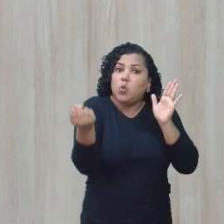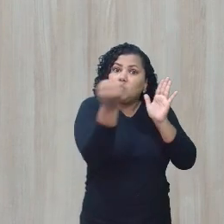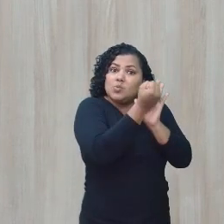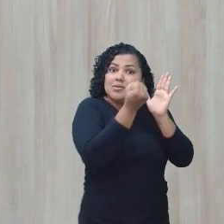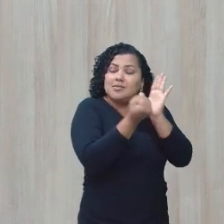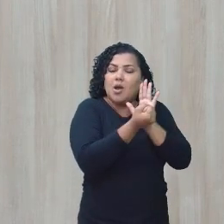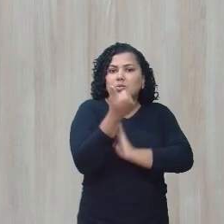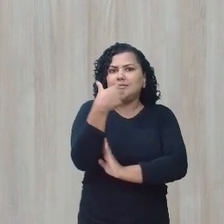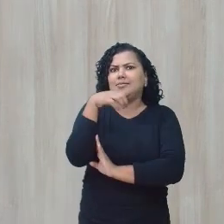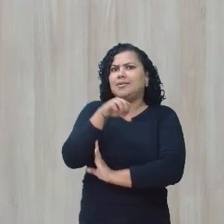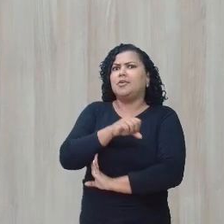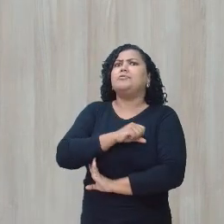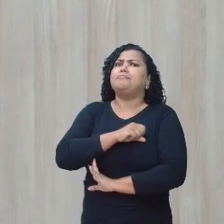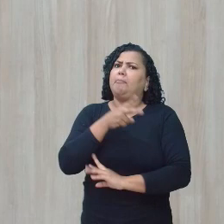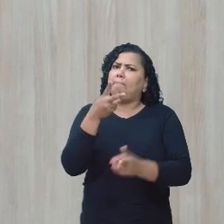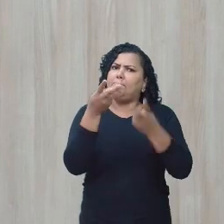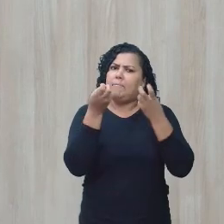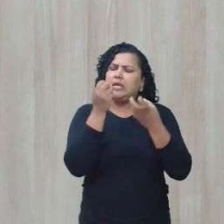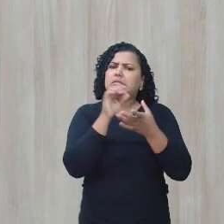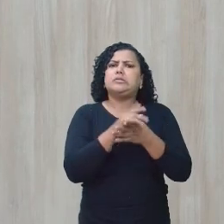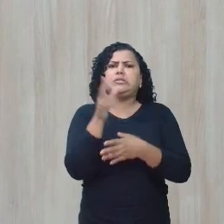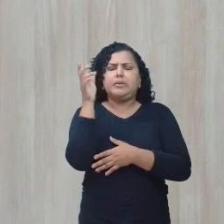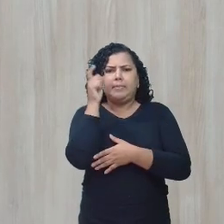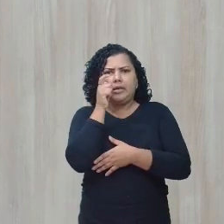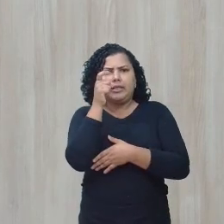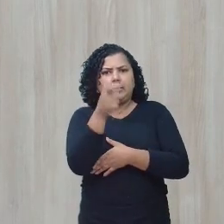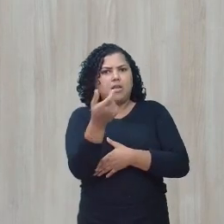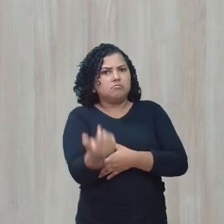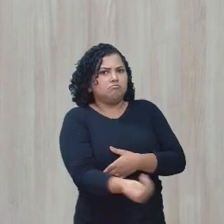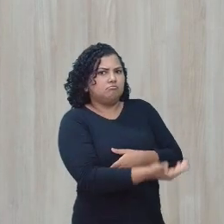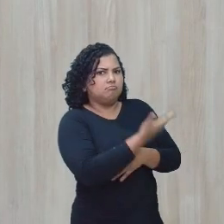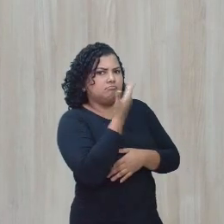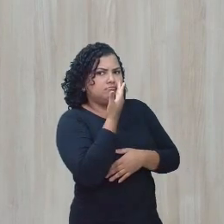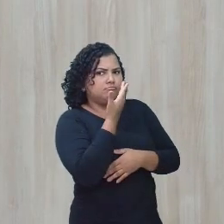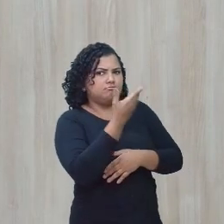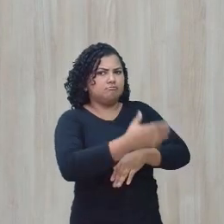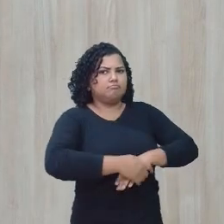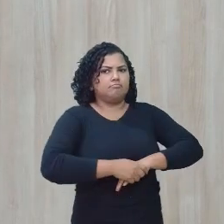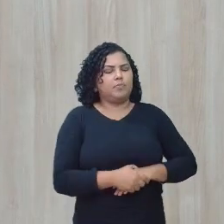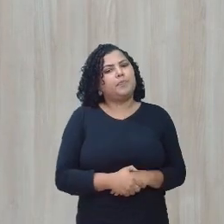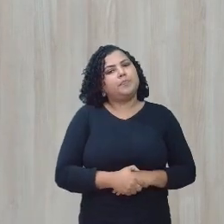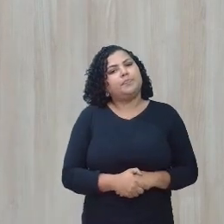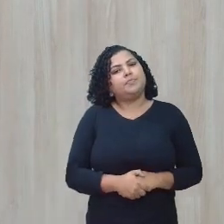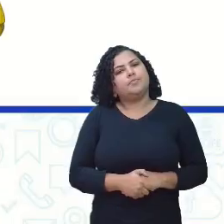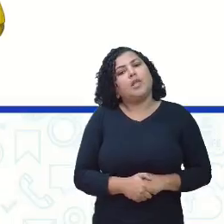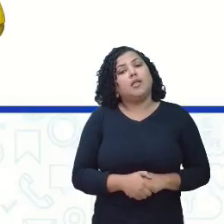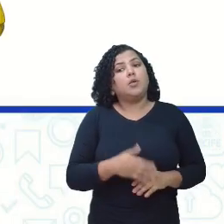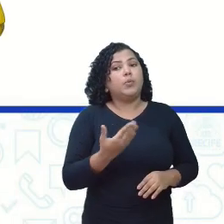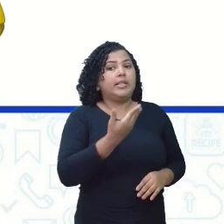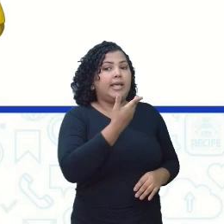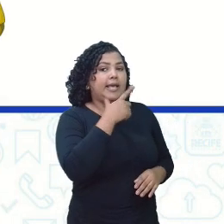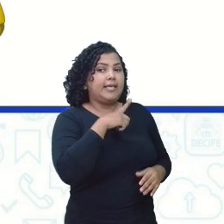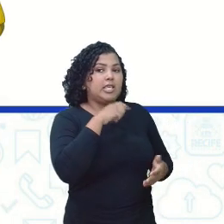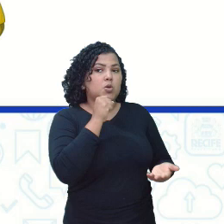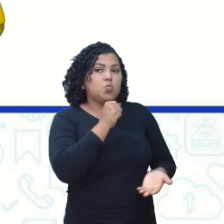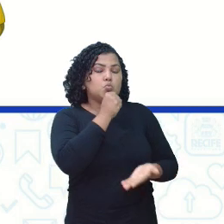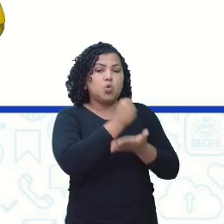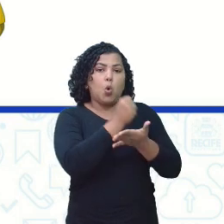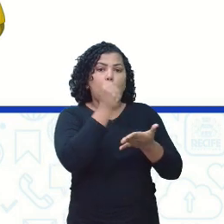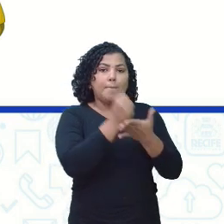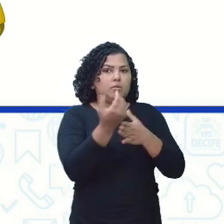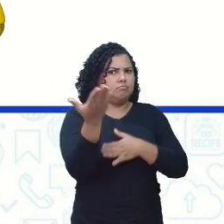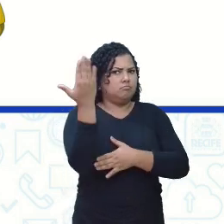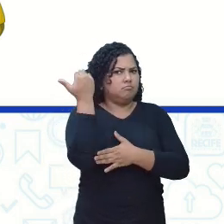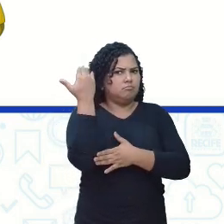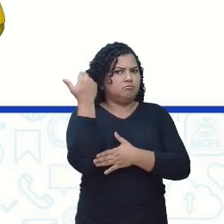XIX, gente. Olha, veja só o que era anunciado nos jornais do século XIX. Então, a gente tem aqui registro do passado. Então, tem